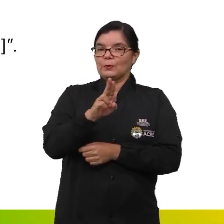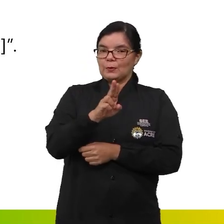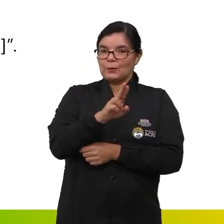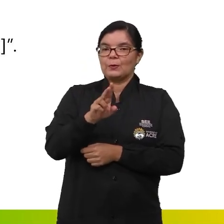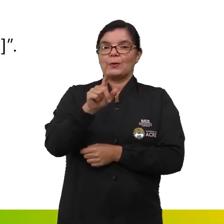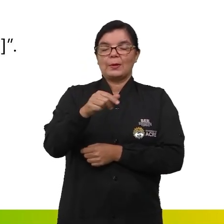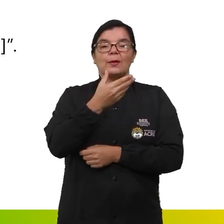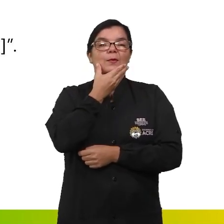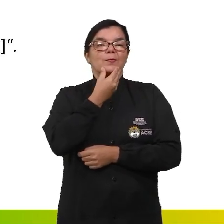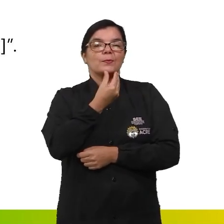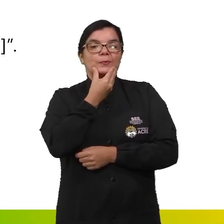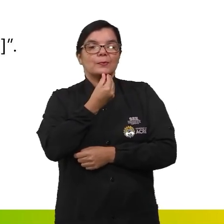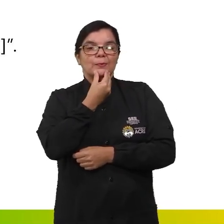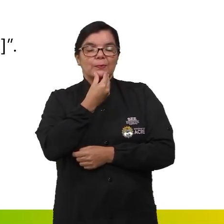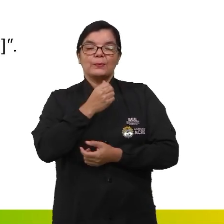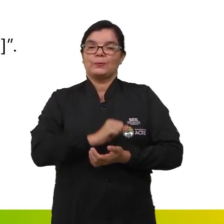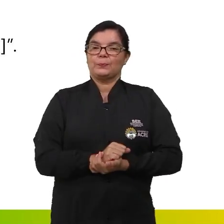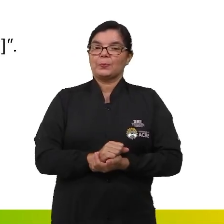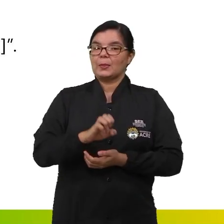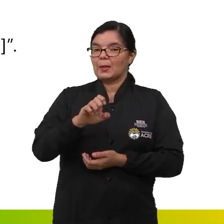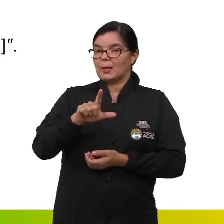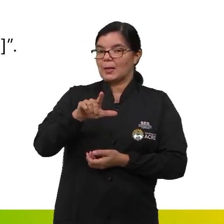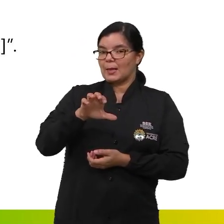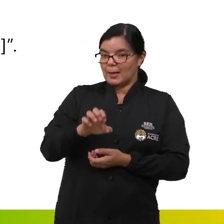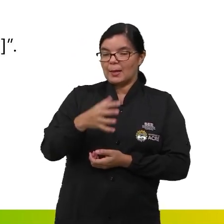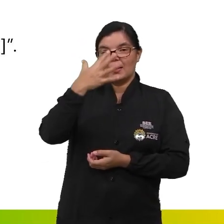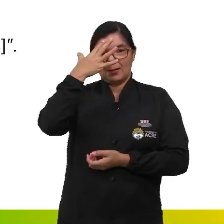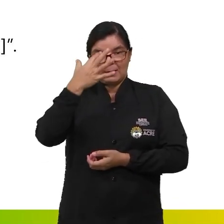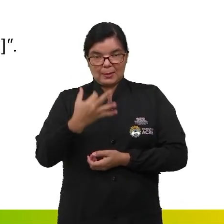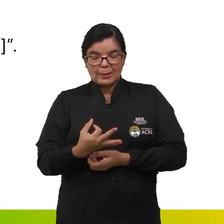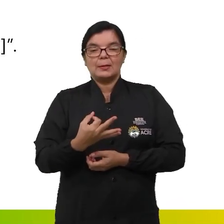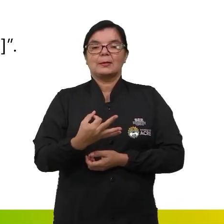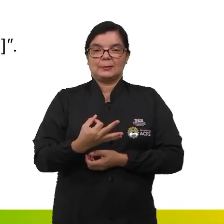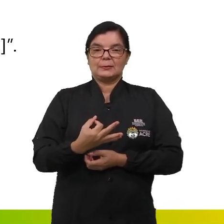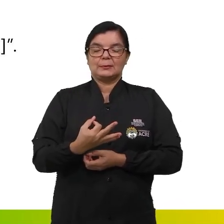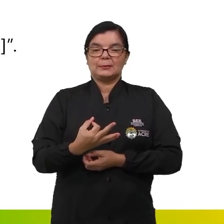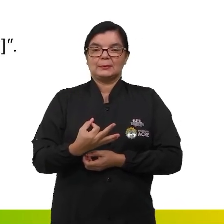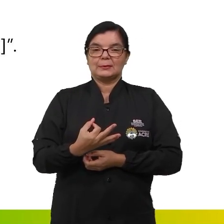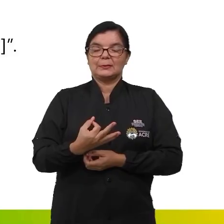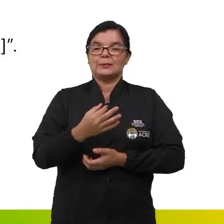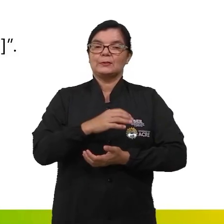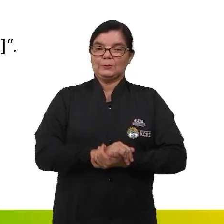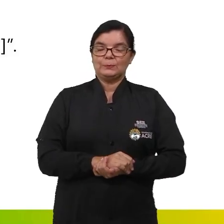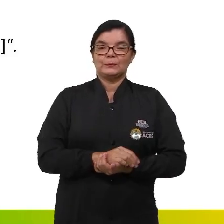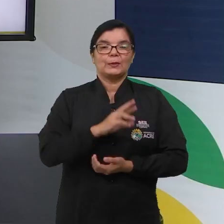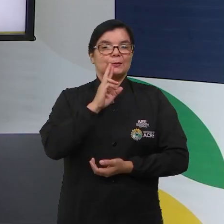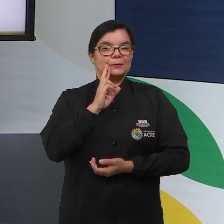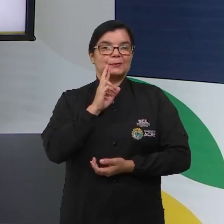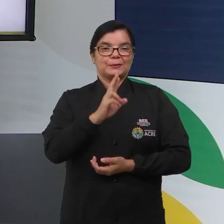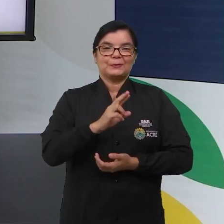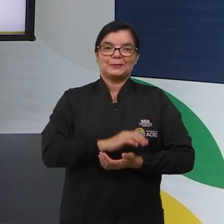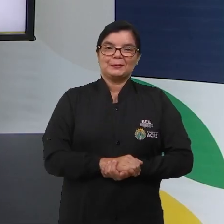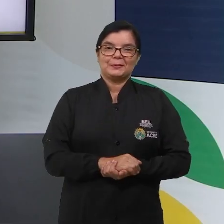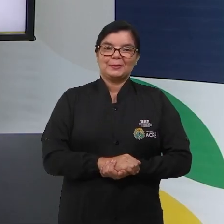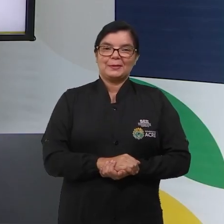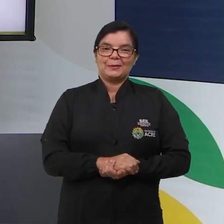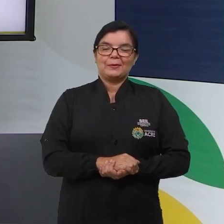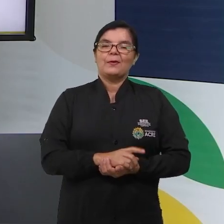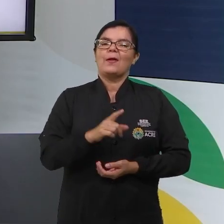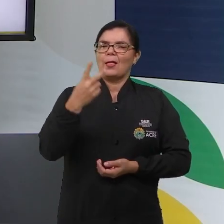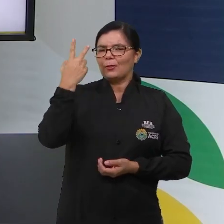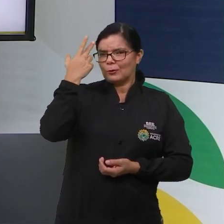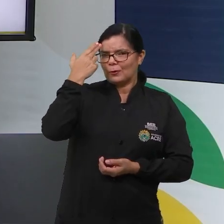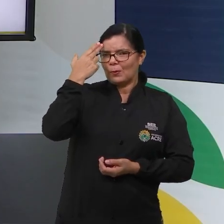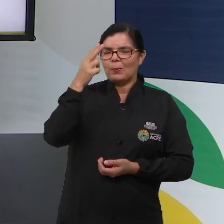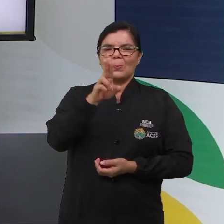que é masculino, e o ele confirma a correção da resposta. Então, é comum